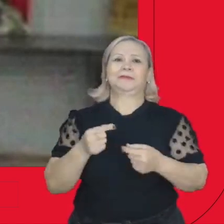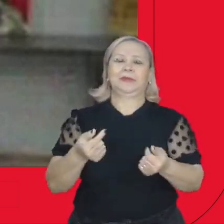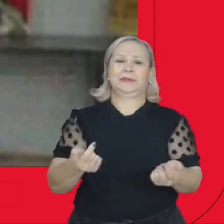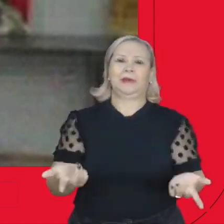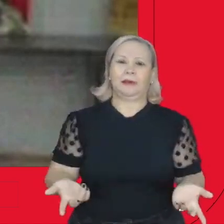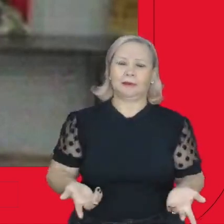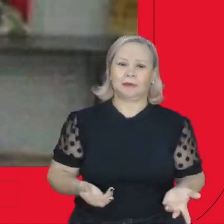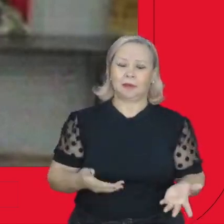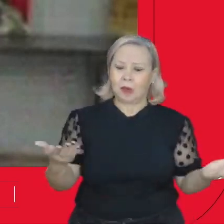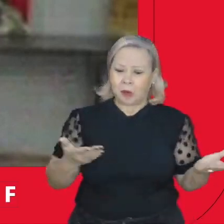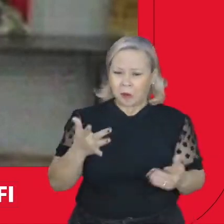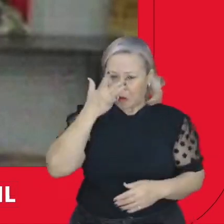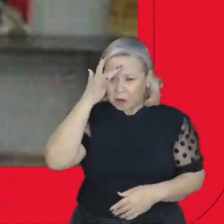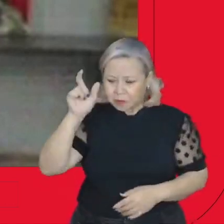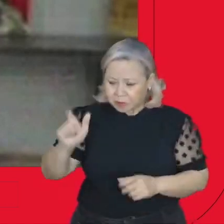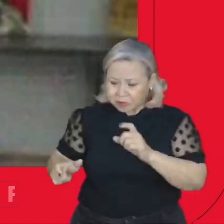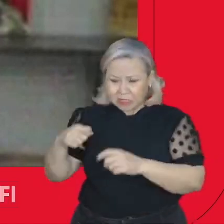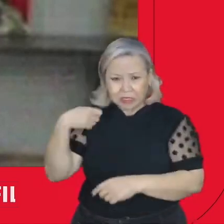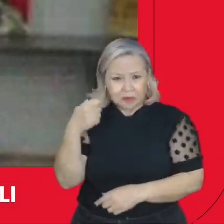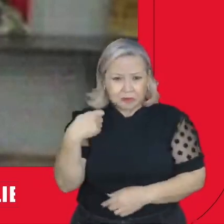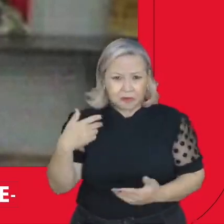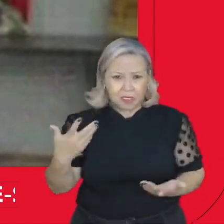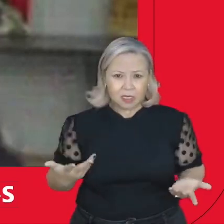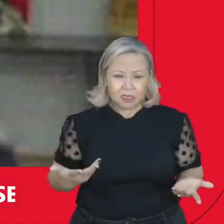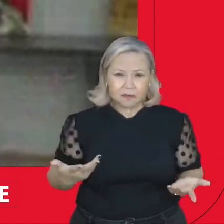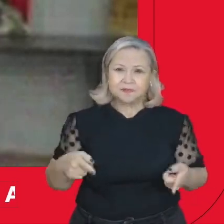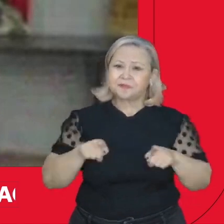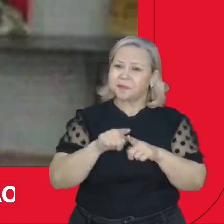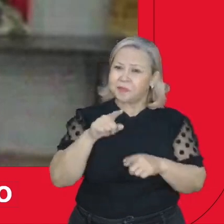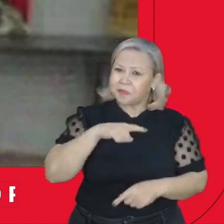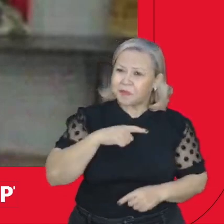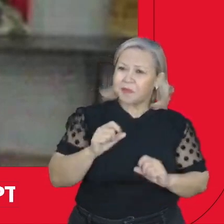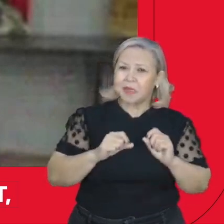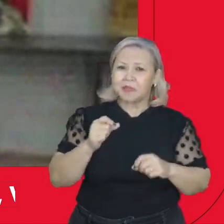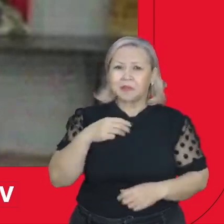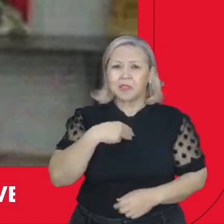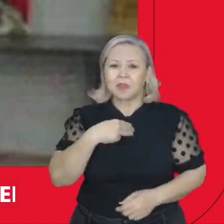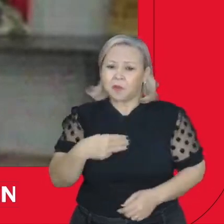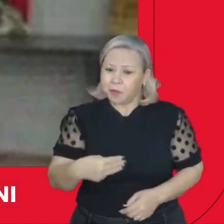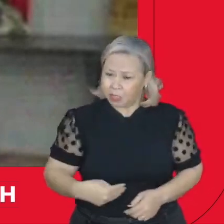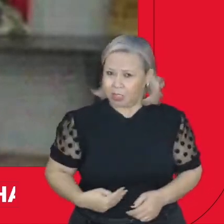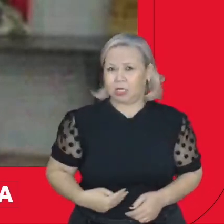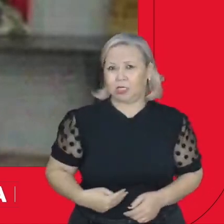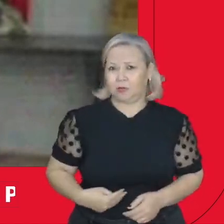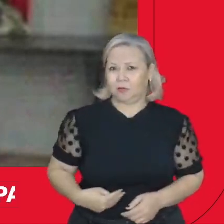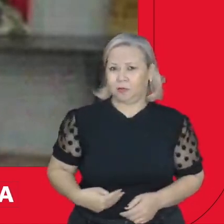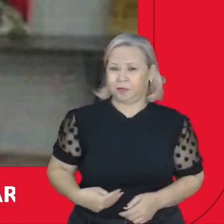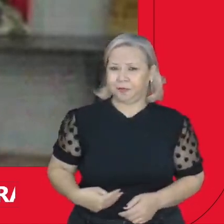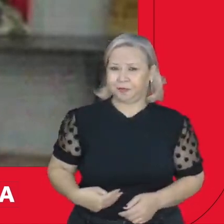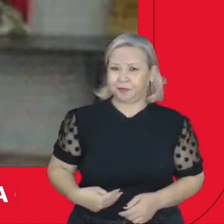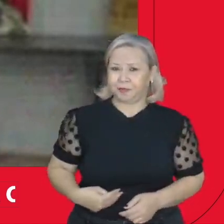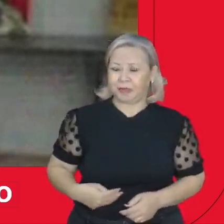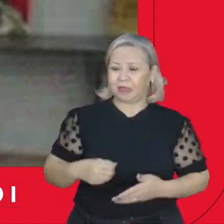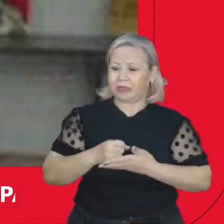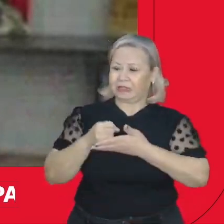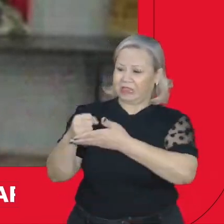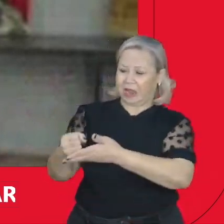as pessoas aqui do nosso Rio Grande, Amanda, mesmo tendo um ministro que foi o braço direito de